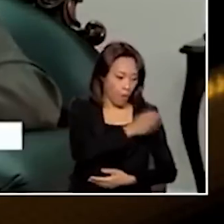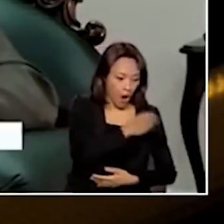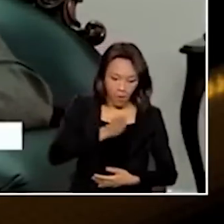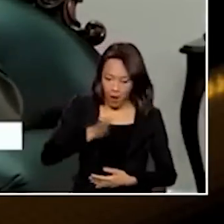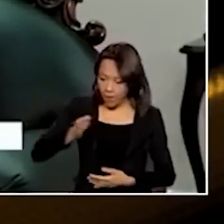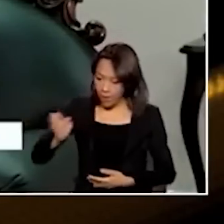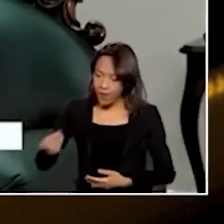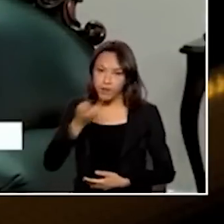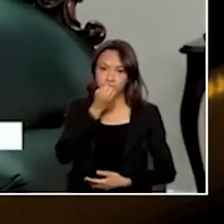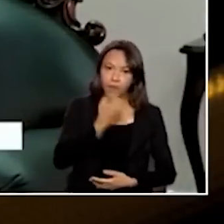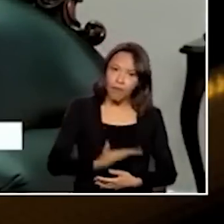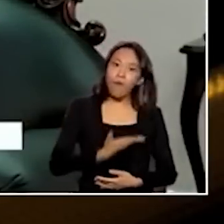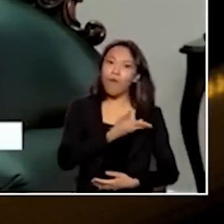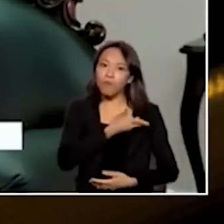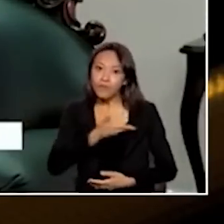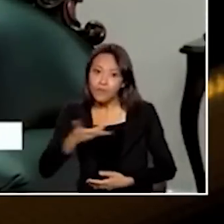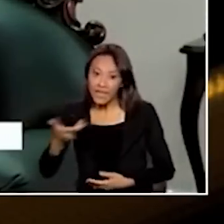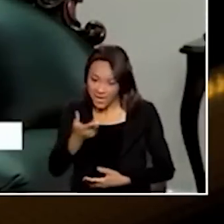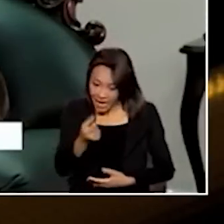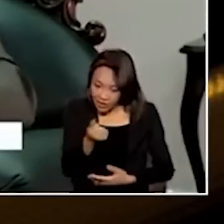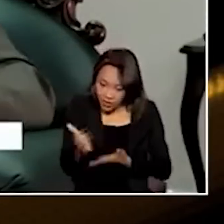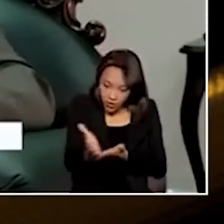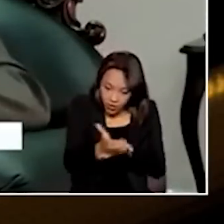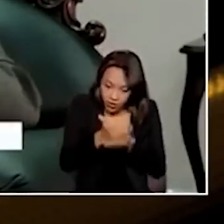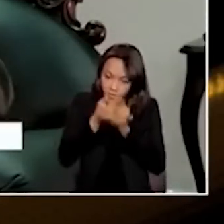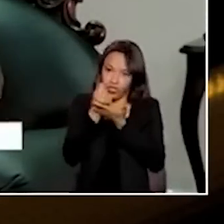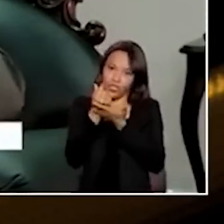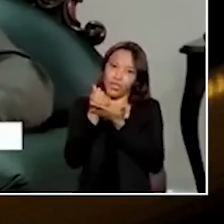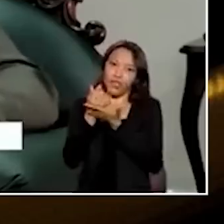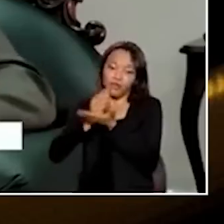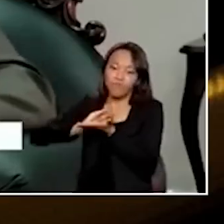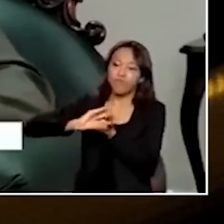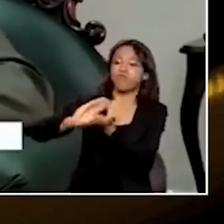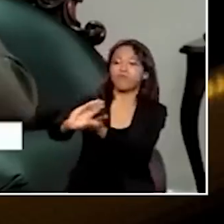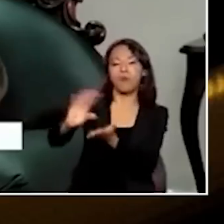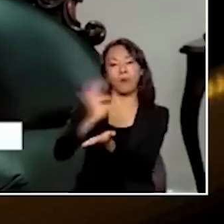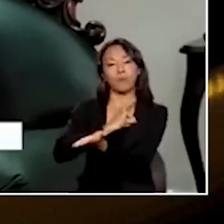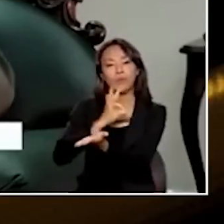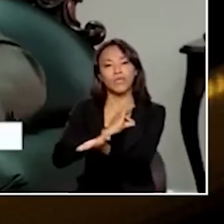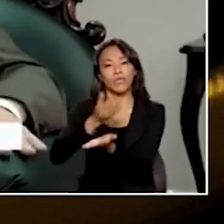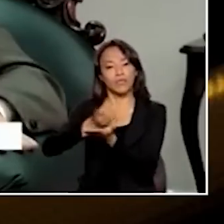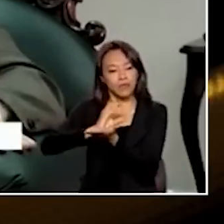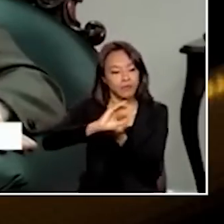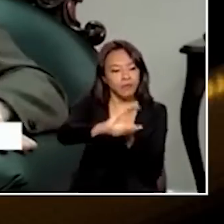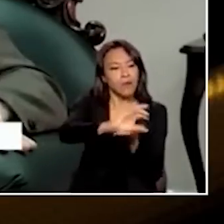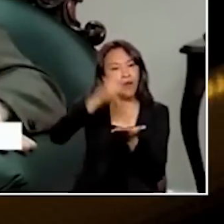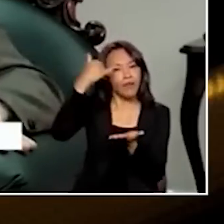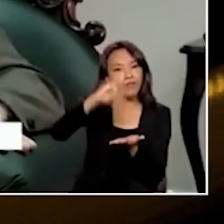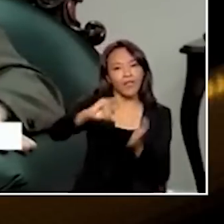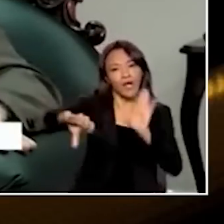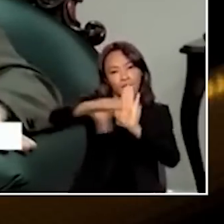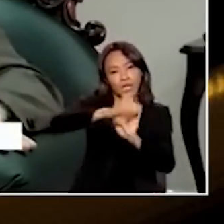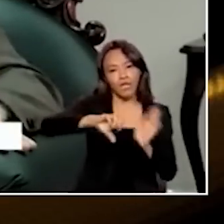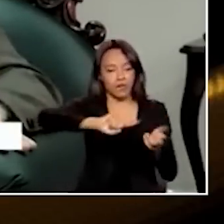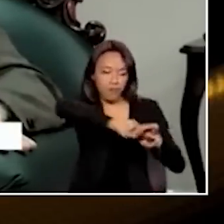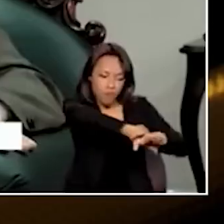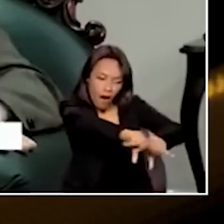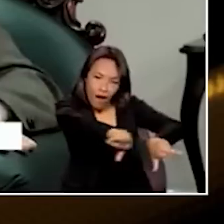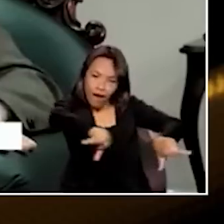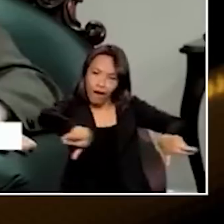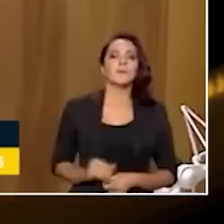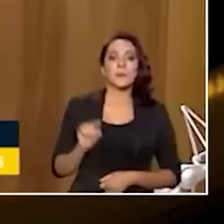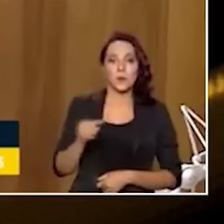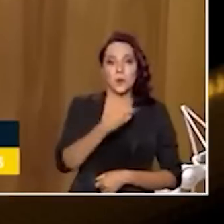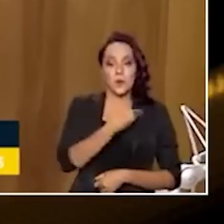até o 8 de janeiro e estar preso veja ele estava fora do Brasil ele voltou dos Estados Unidos ele se